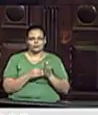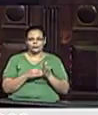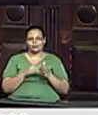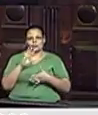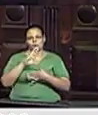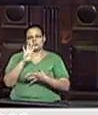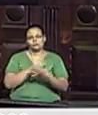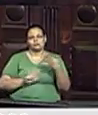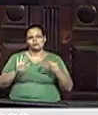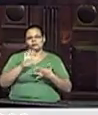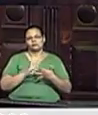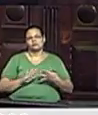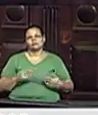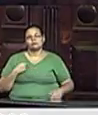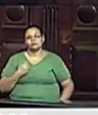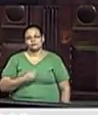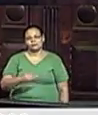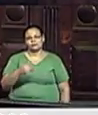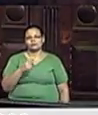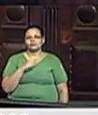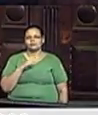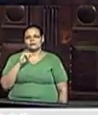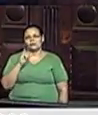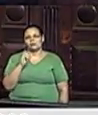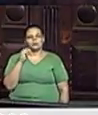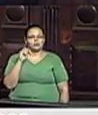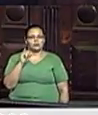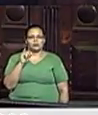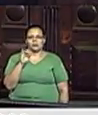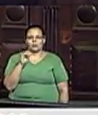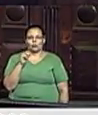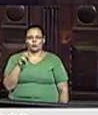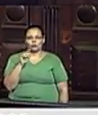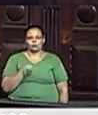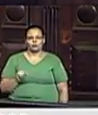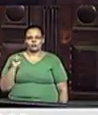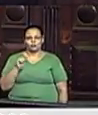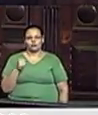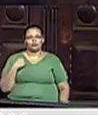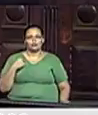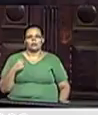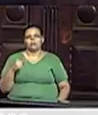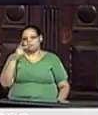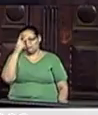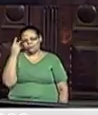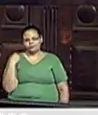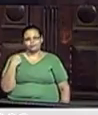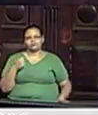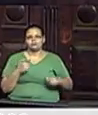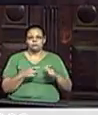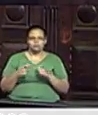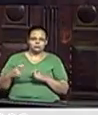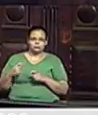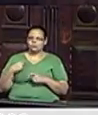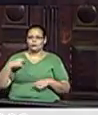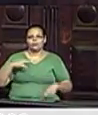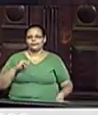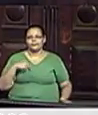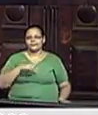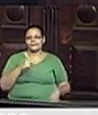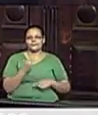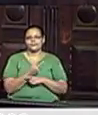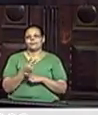Latina. Quem tem crescido na América Latina é o Itaú. Então os clientes de muitos bairros, deputada Fatinha, não vão